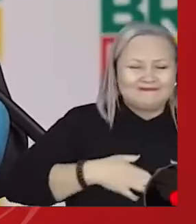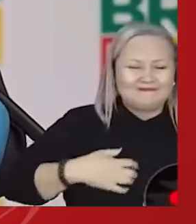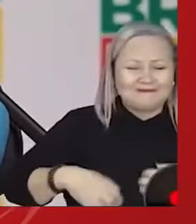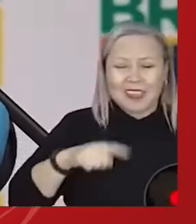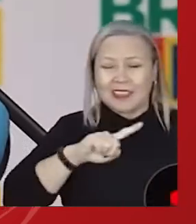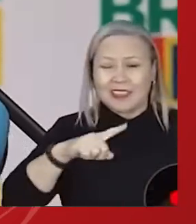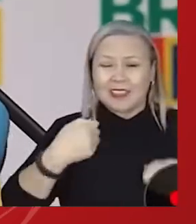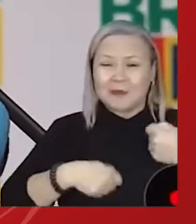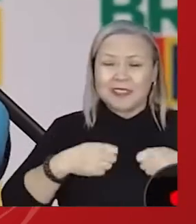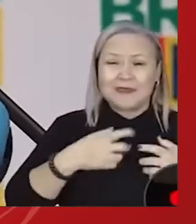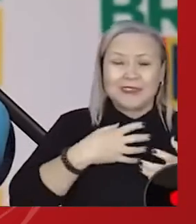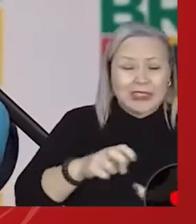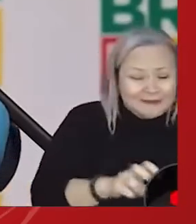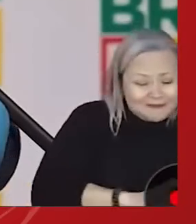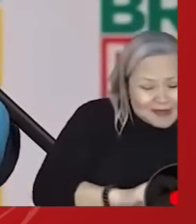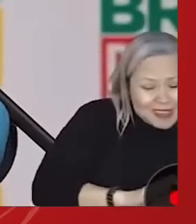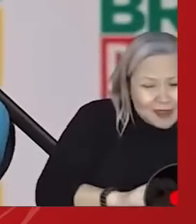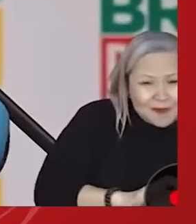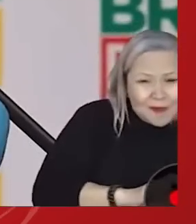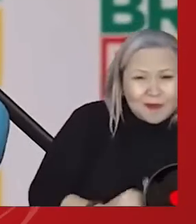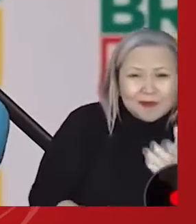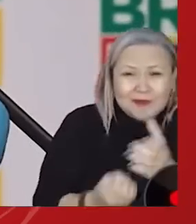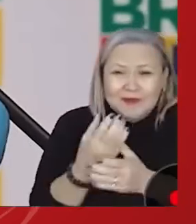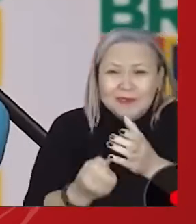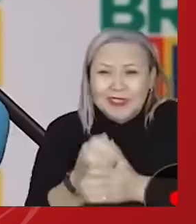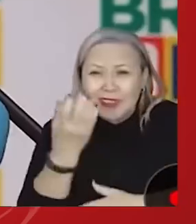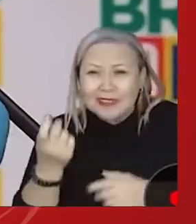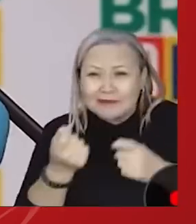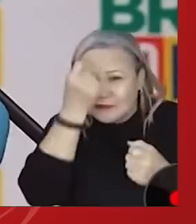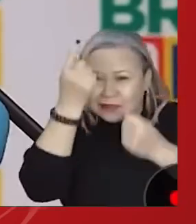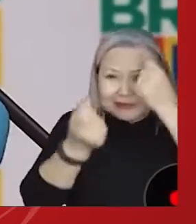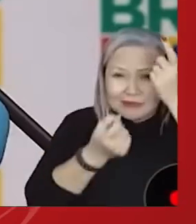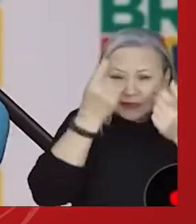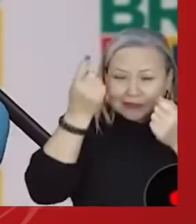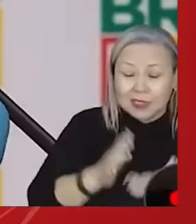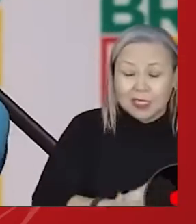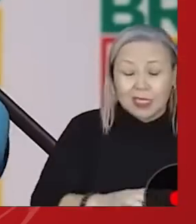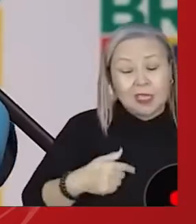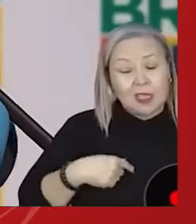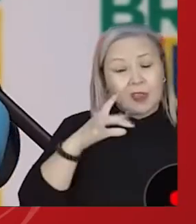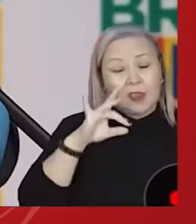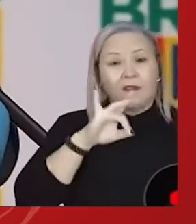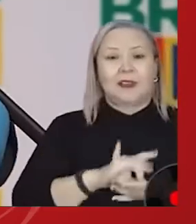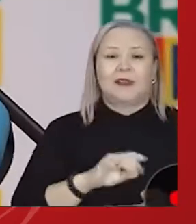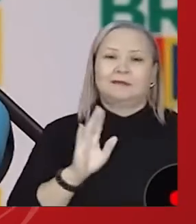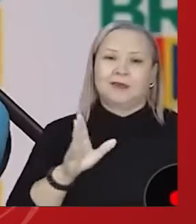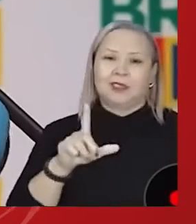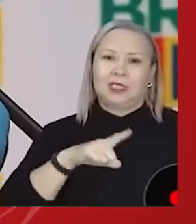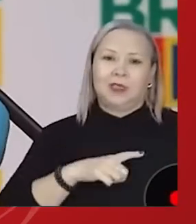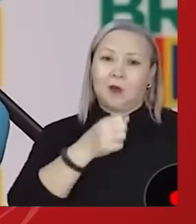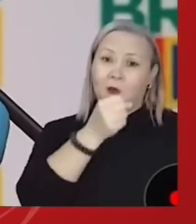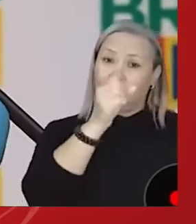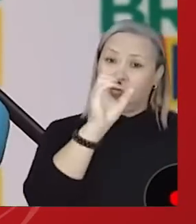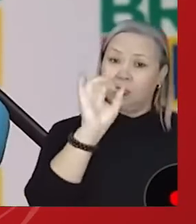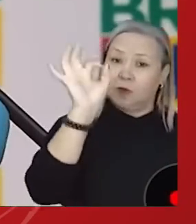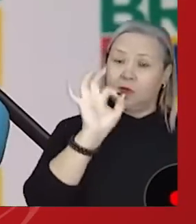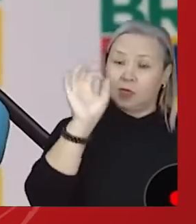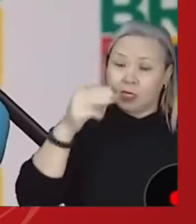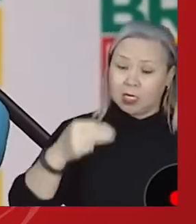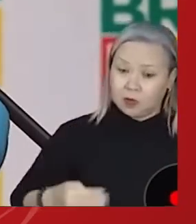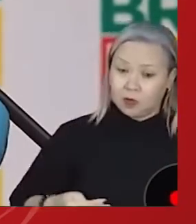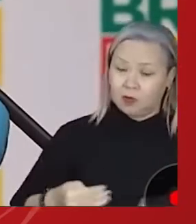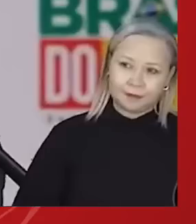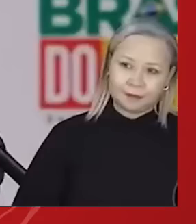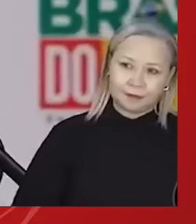ficar nervoso, criando expectativa, porque eu, no fundo, já tenho 80% do ministério